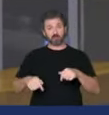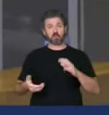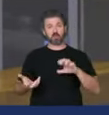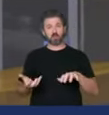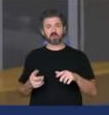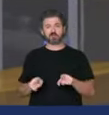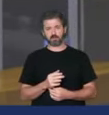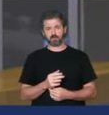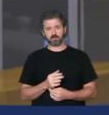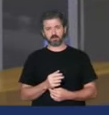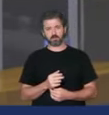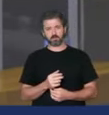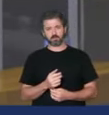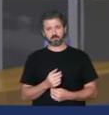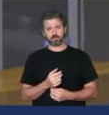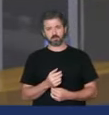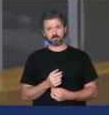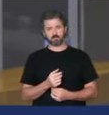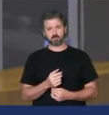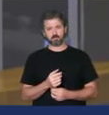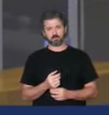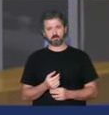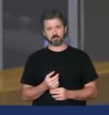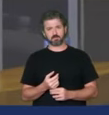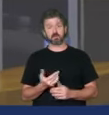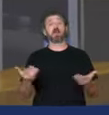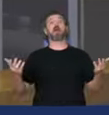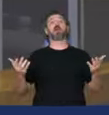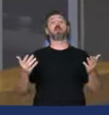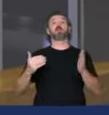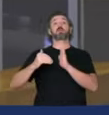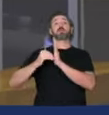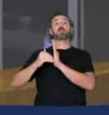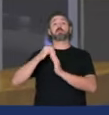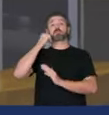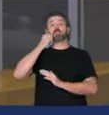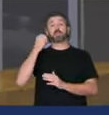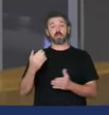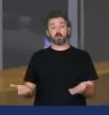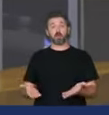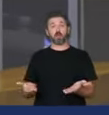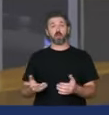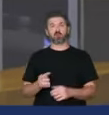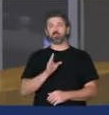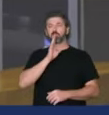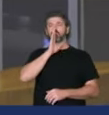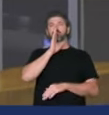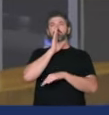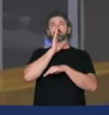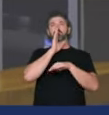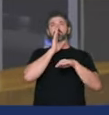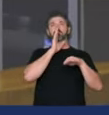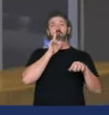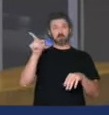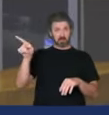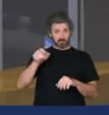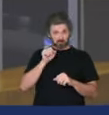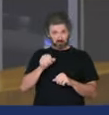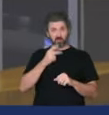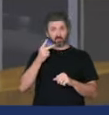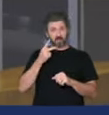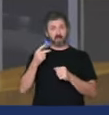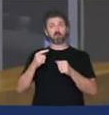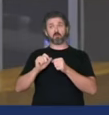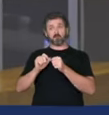o Parlamento? Onde está o Senado nesse momento? Calado, eles podem fazer algo contra